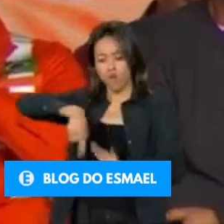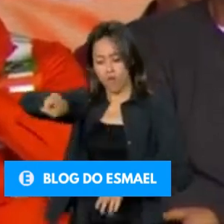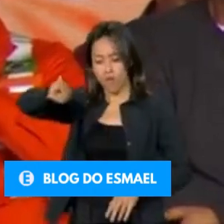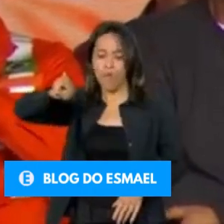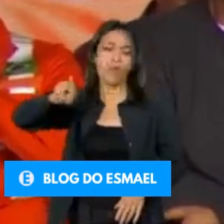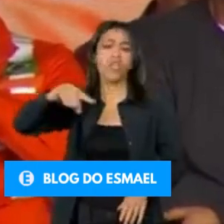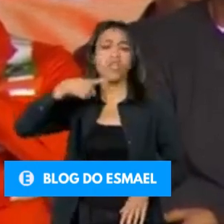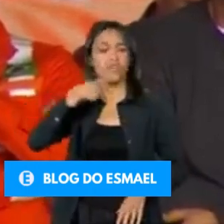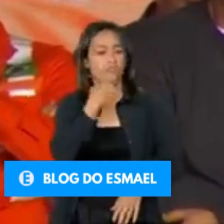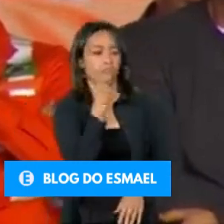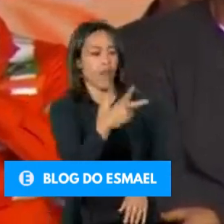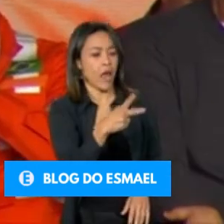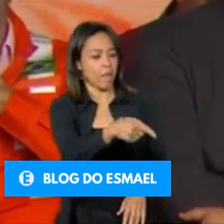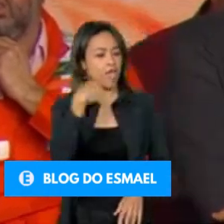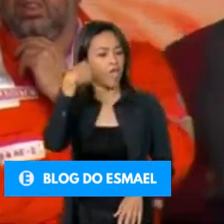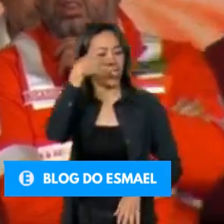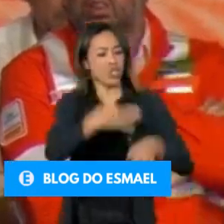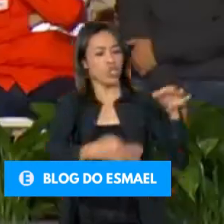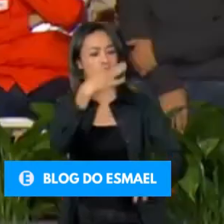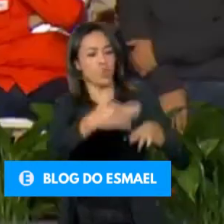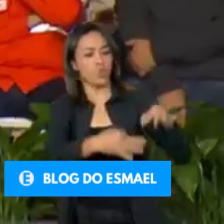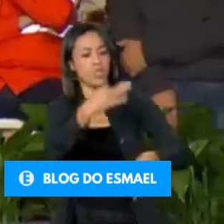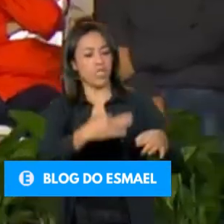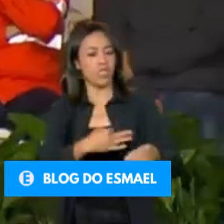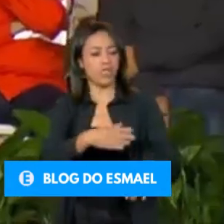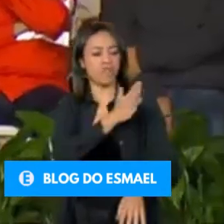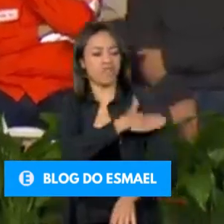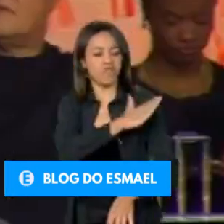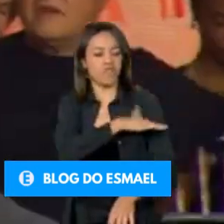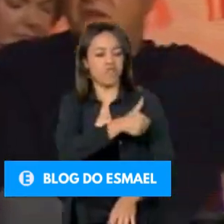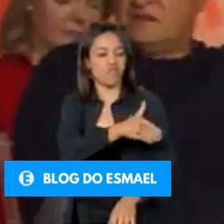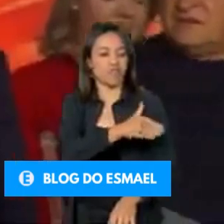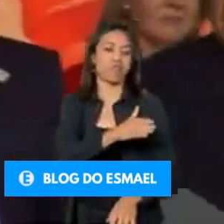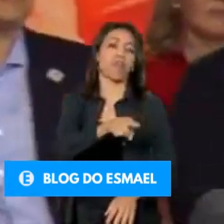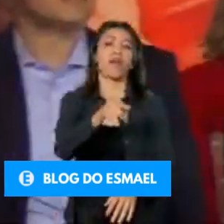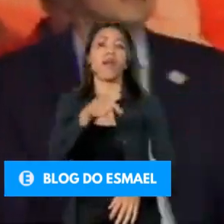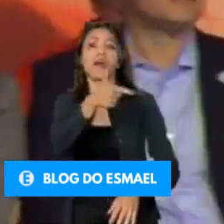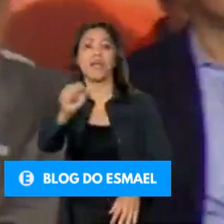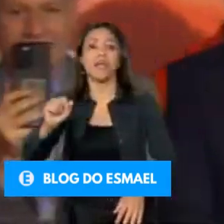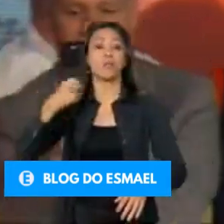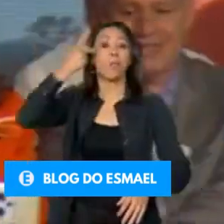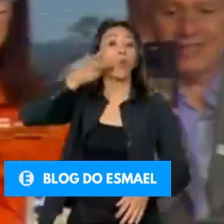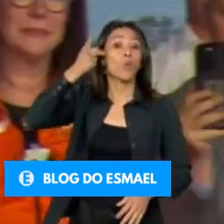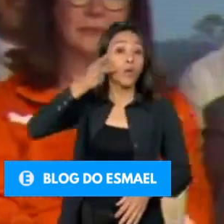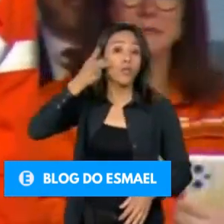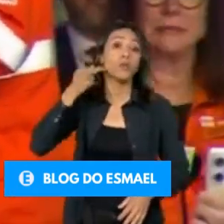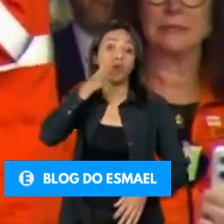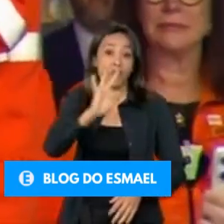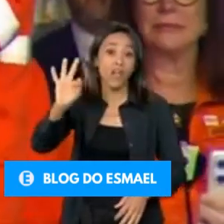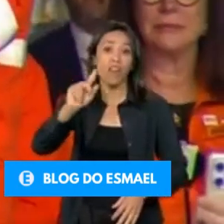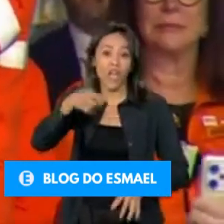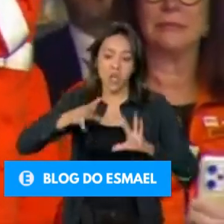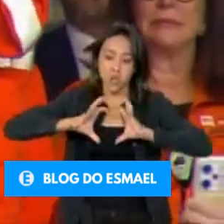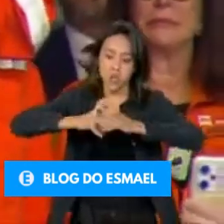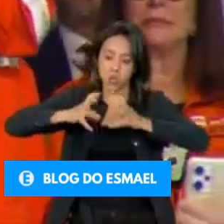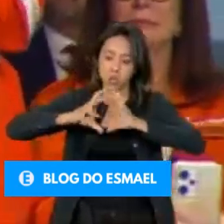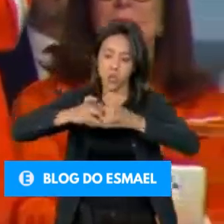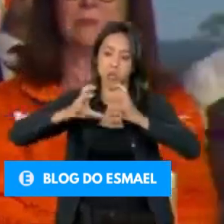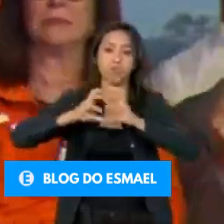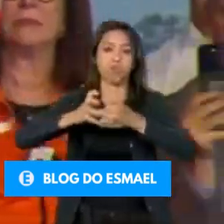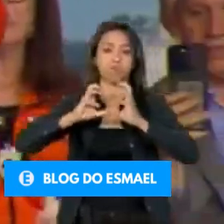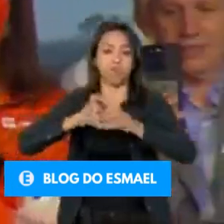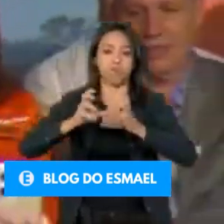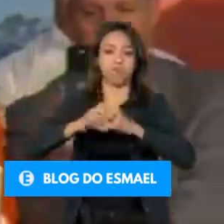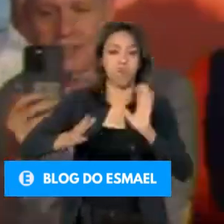daqueles juízes significantes, vou perto daqueles procuradores da República que faziam parte de uma quadrilha dentro do Ministério